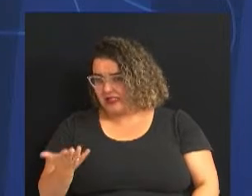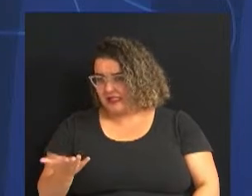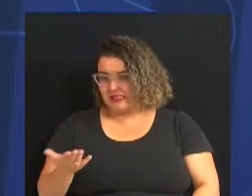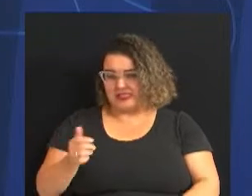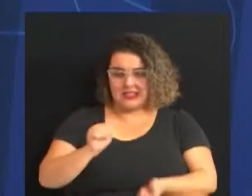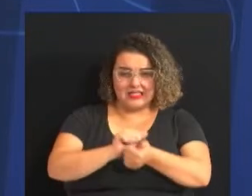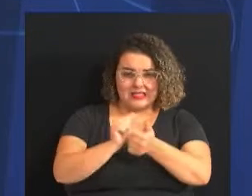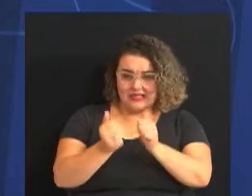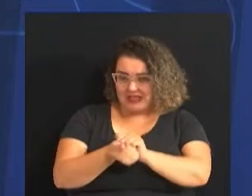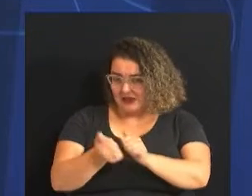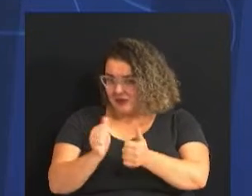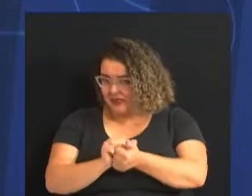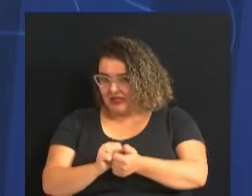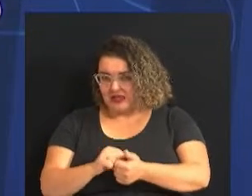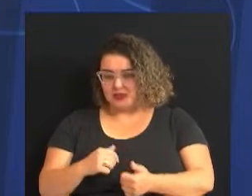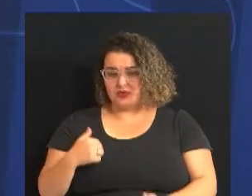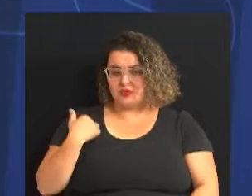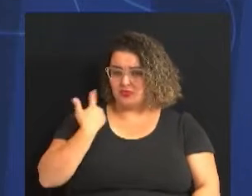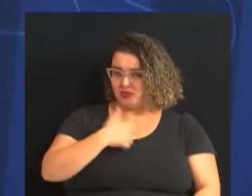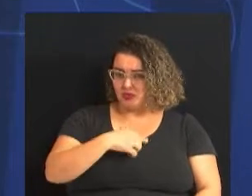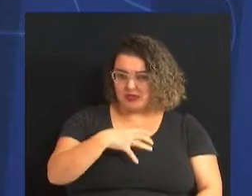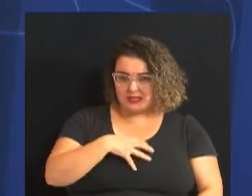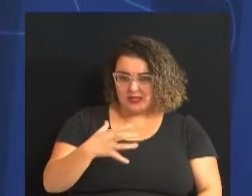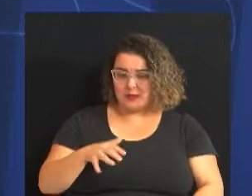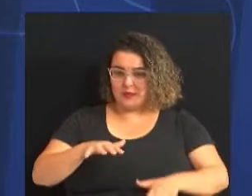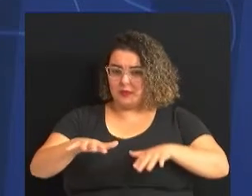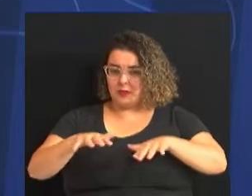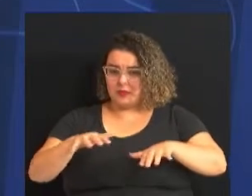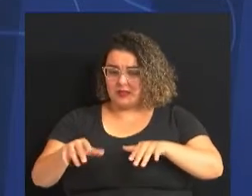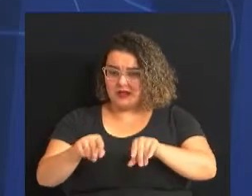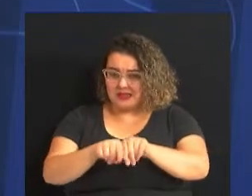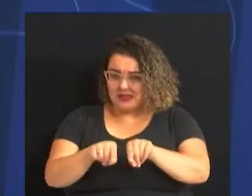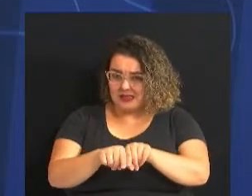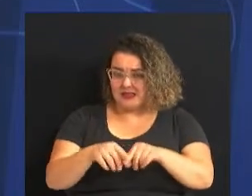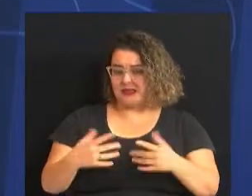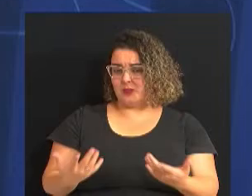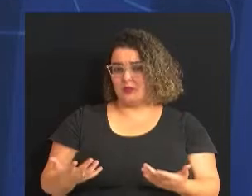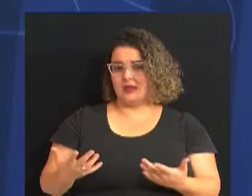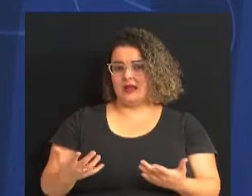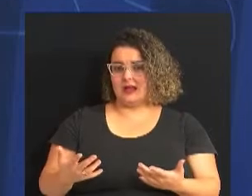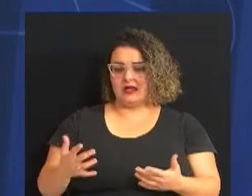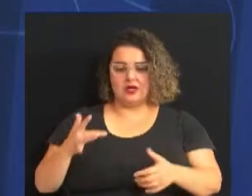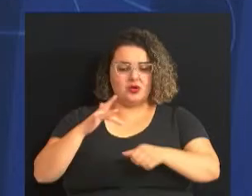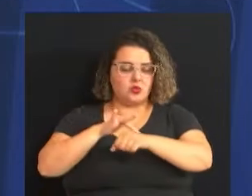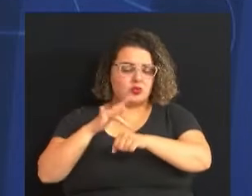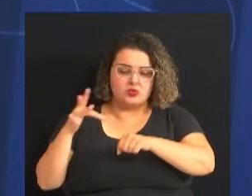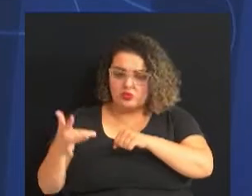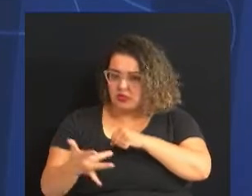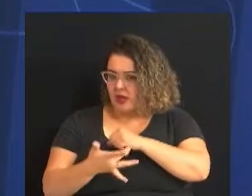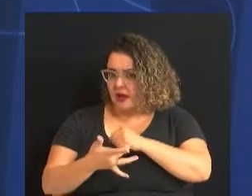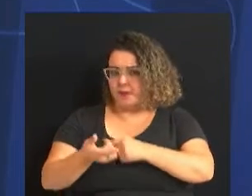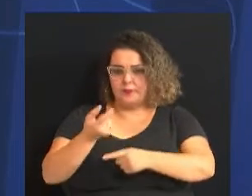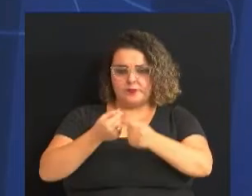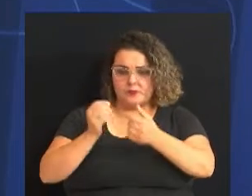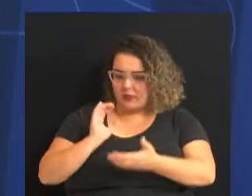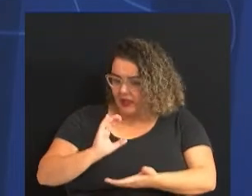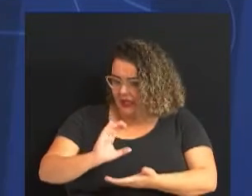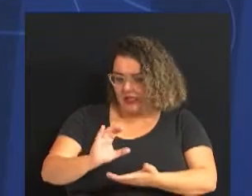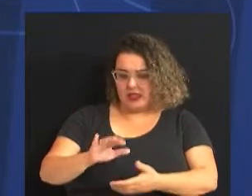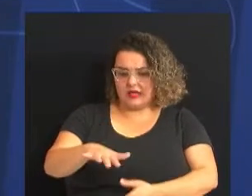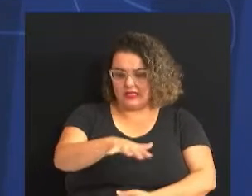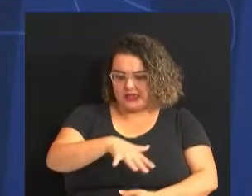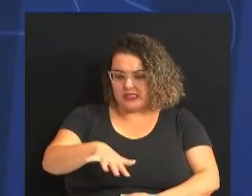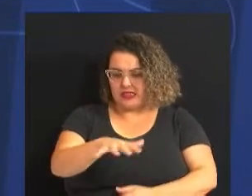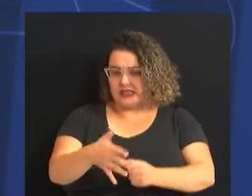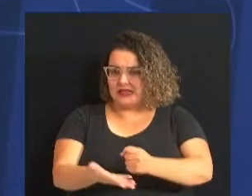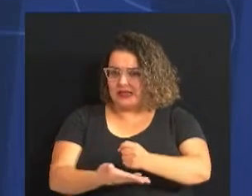adaptado às nossas condições para poder movimentar também as redes sociais, investir em categoria de base? Tem como